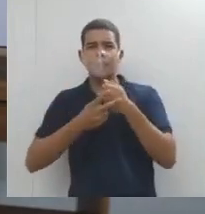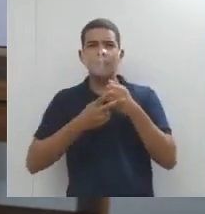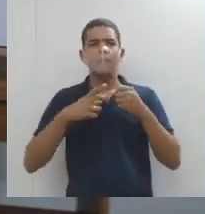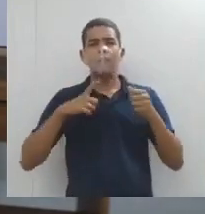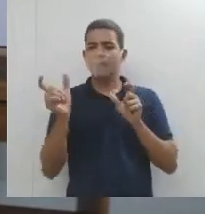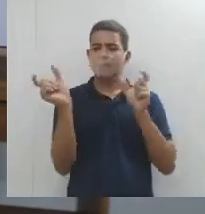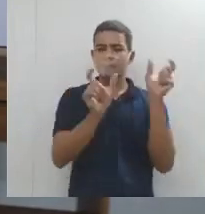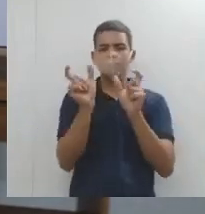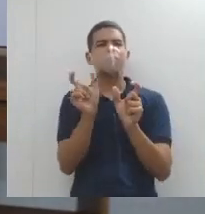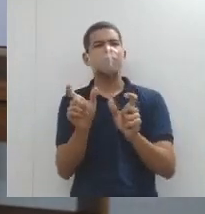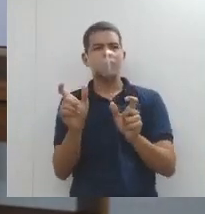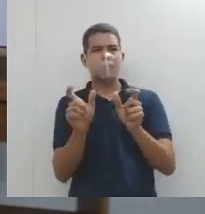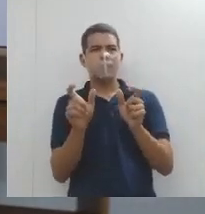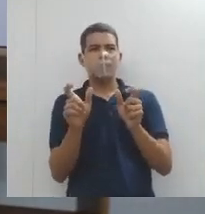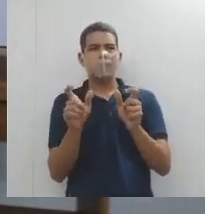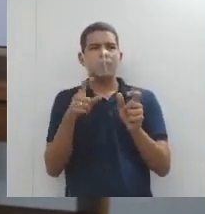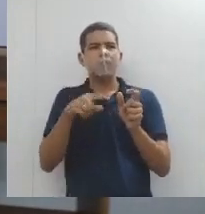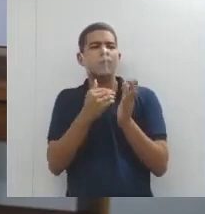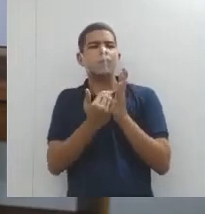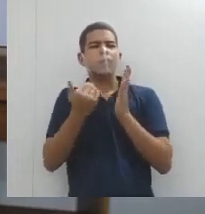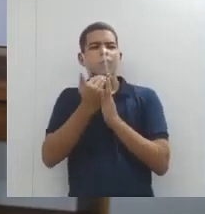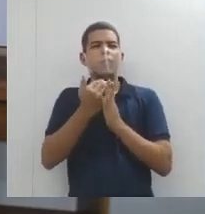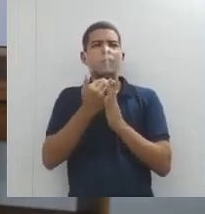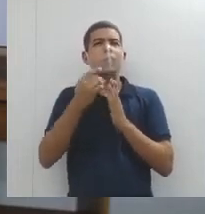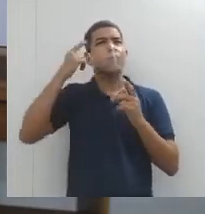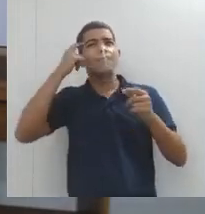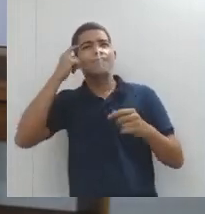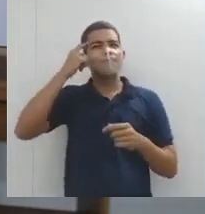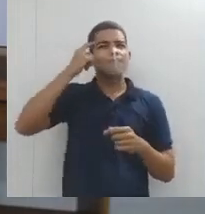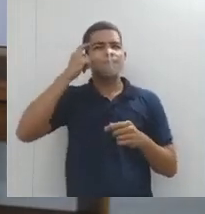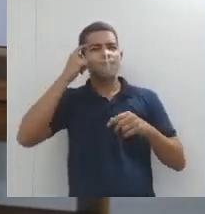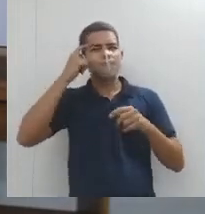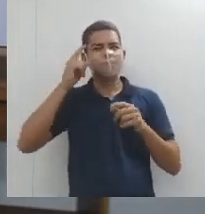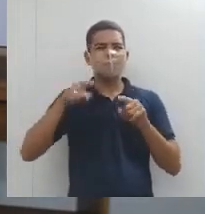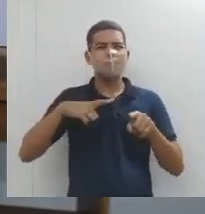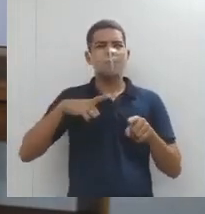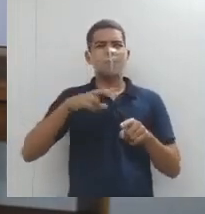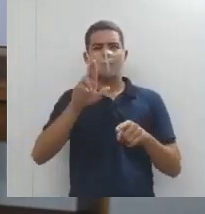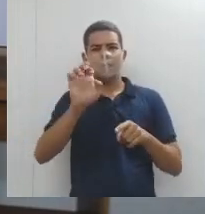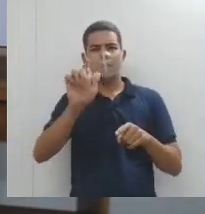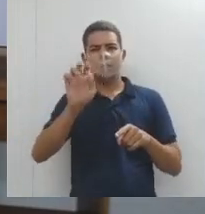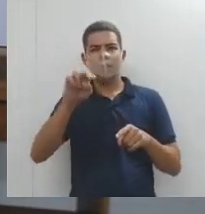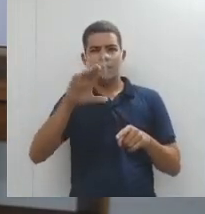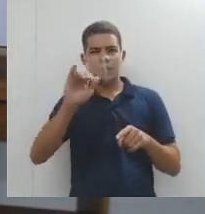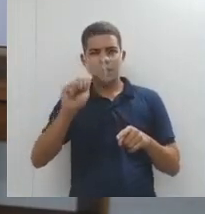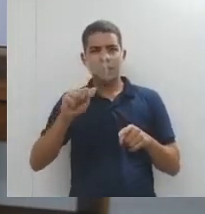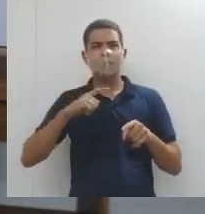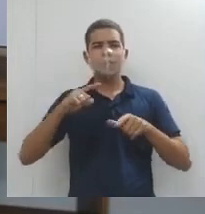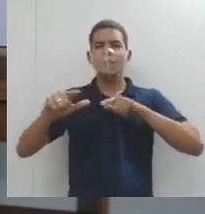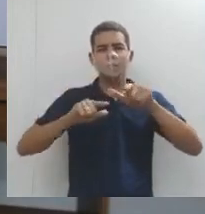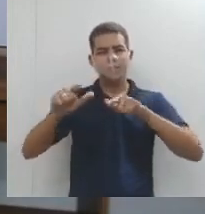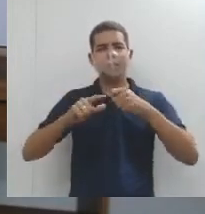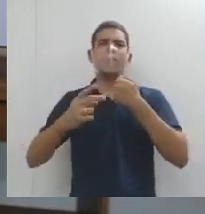encaixam, né, no que nós temos de mais, que causam mais dúvida em relação à regência verbal, tá? Trabalhando os